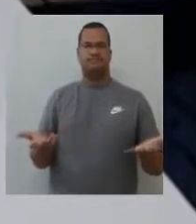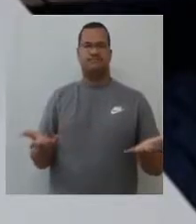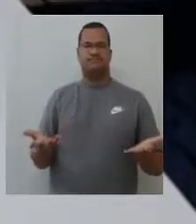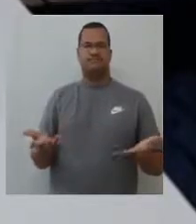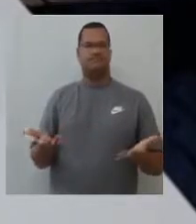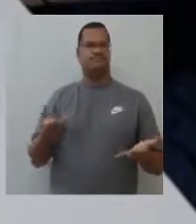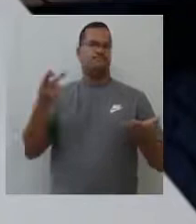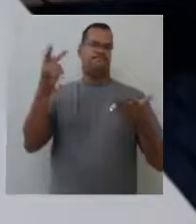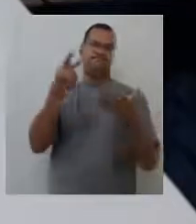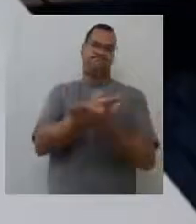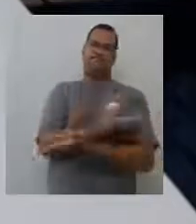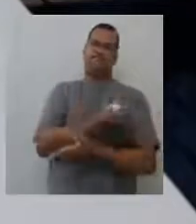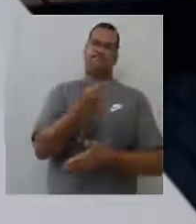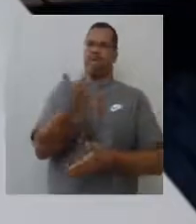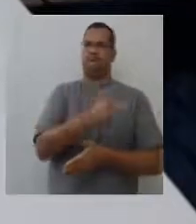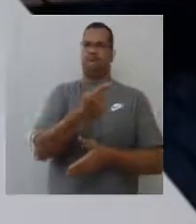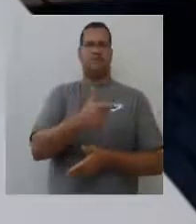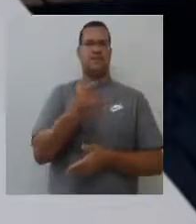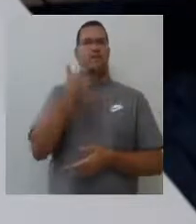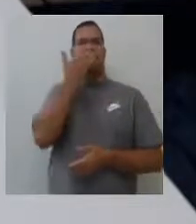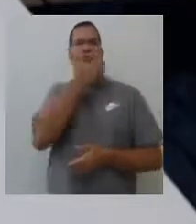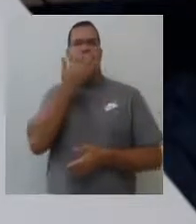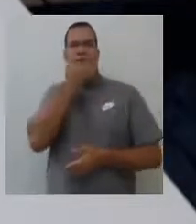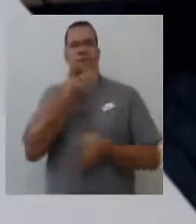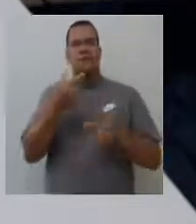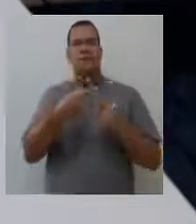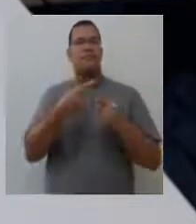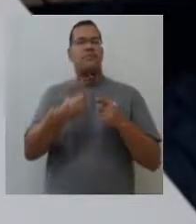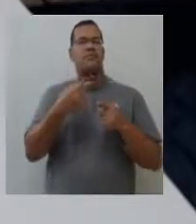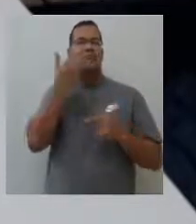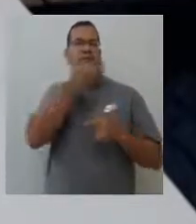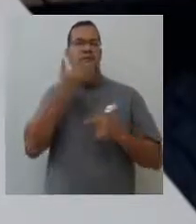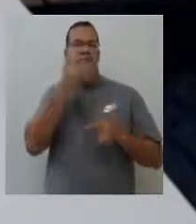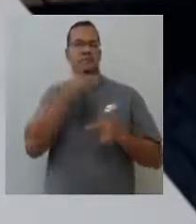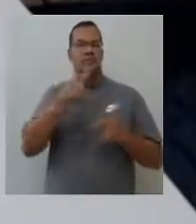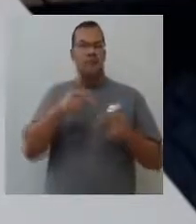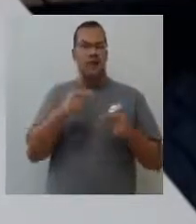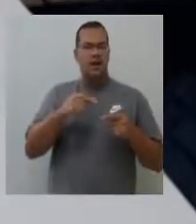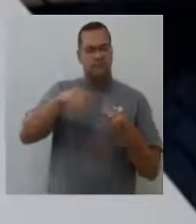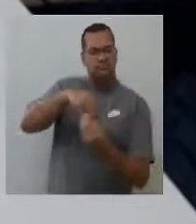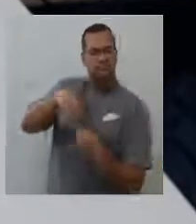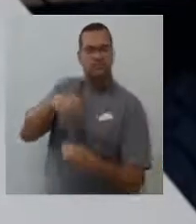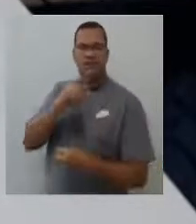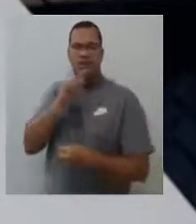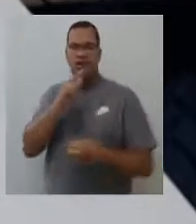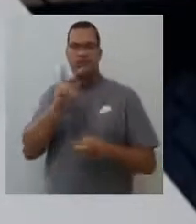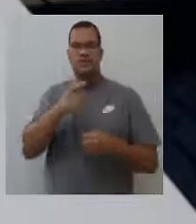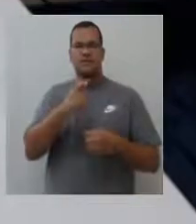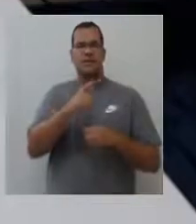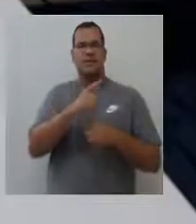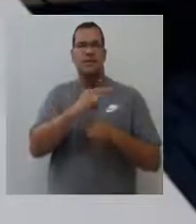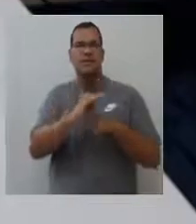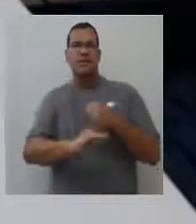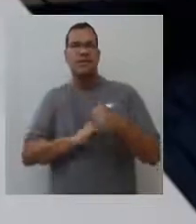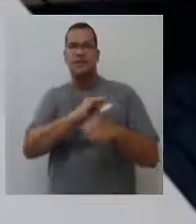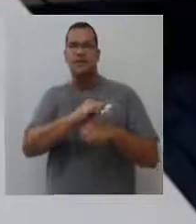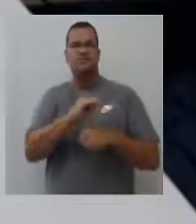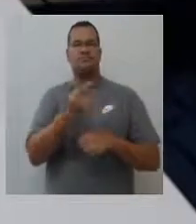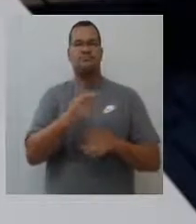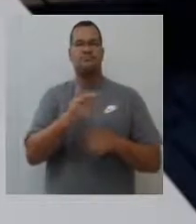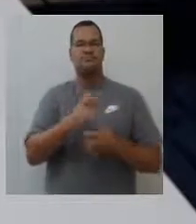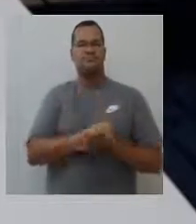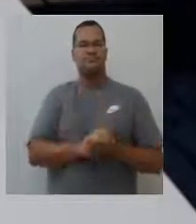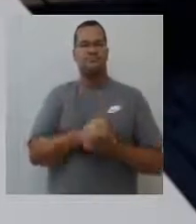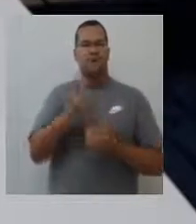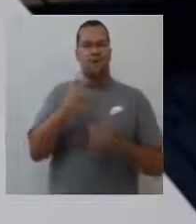Não aconteceu com açúcar. Por quê? Açúcar no meio com água não forma íons. Então, o que acontece?